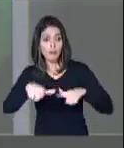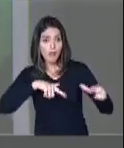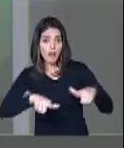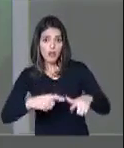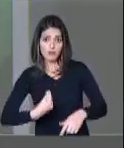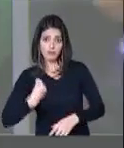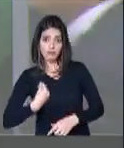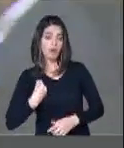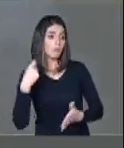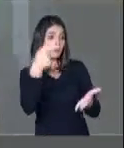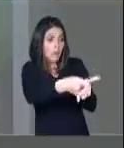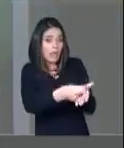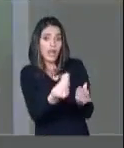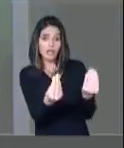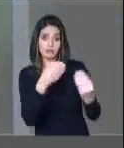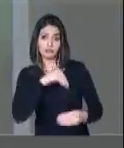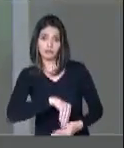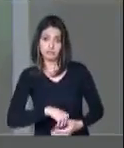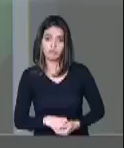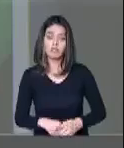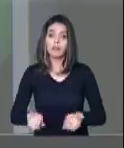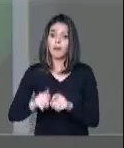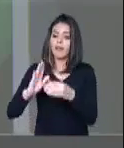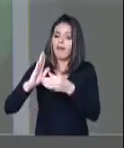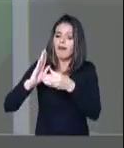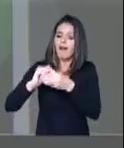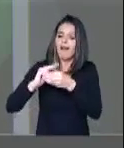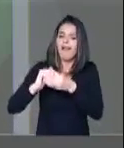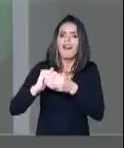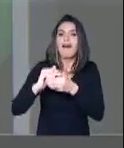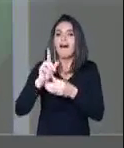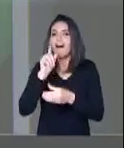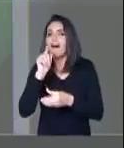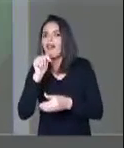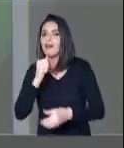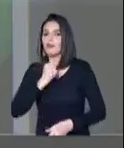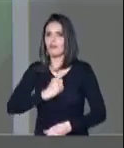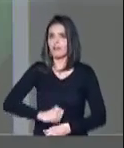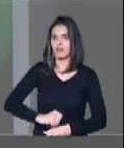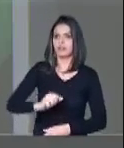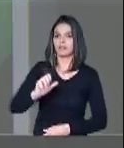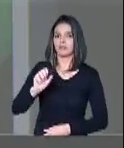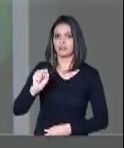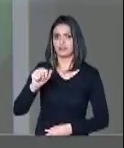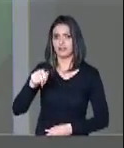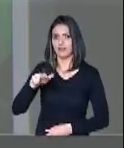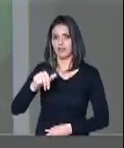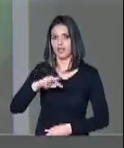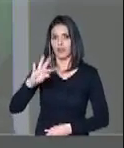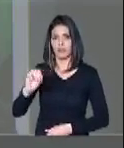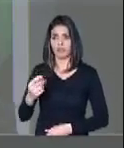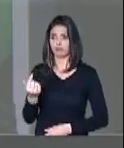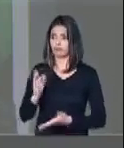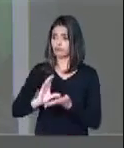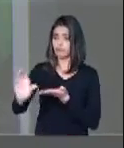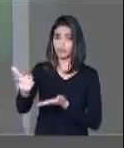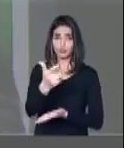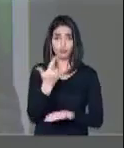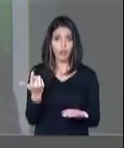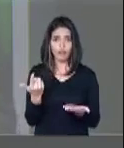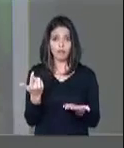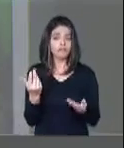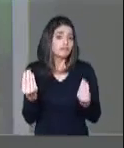educação, não teremos mais dinheiro para o saneamento básico, como foi bem falado pelo meu colega e amigo Poit. E isso que a gente está discutindo aqui